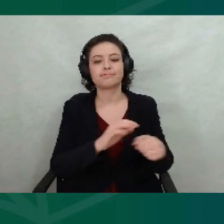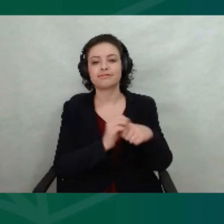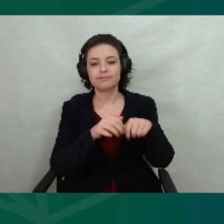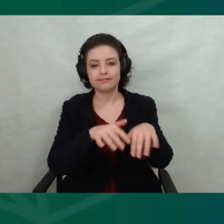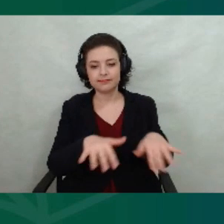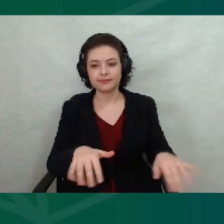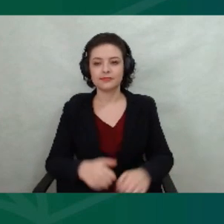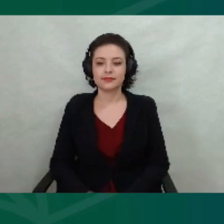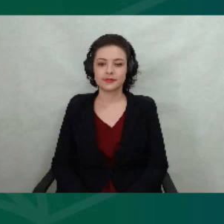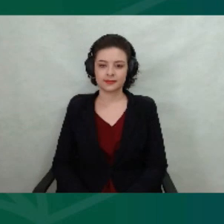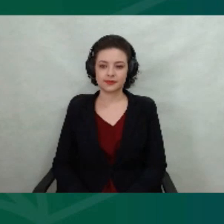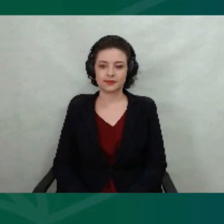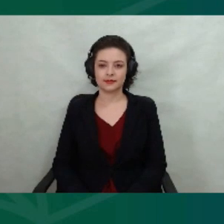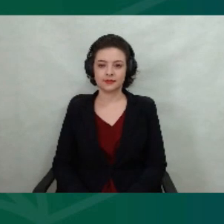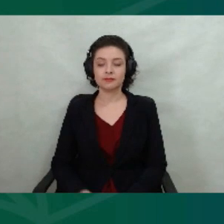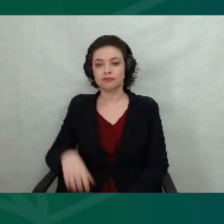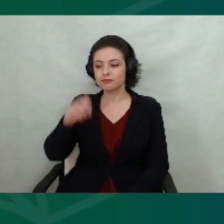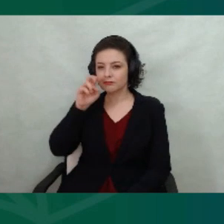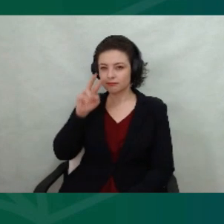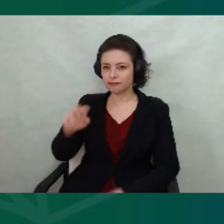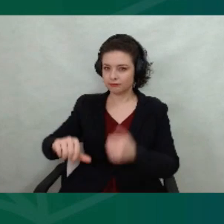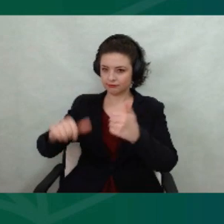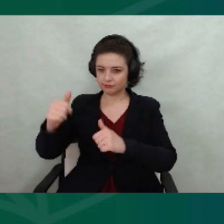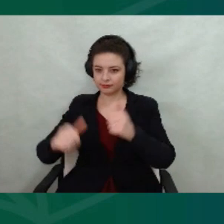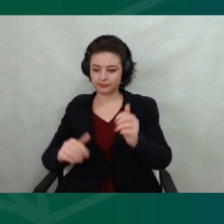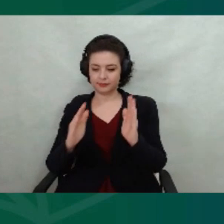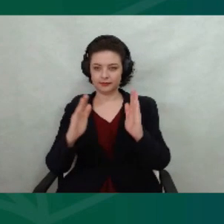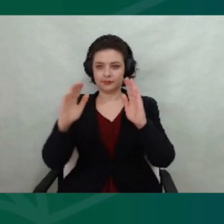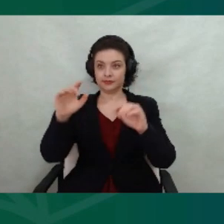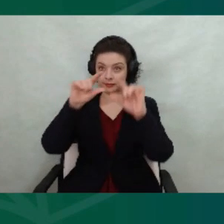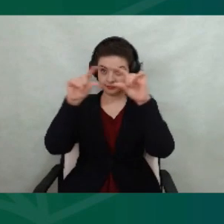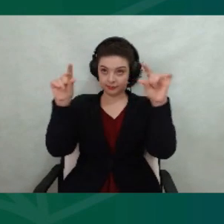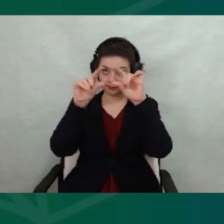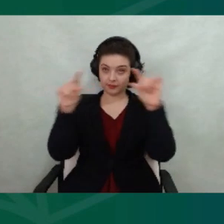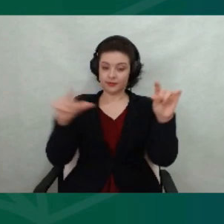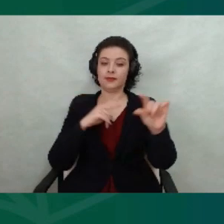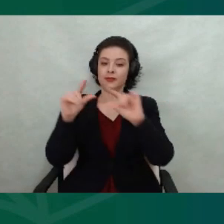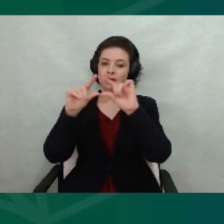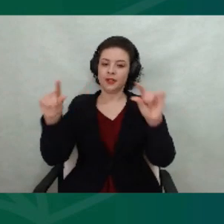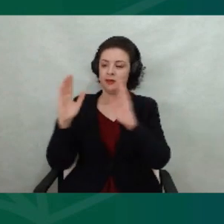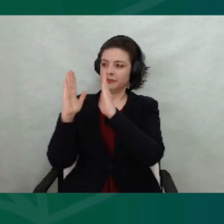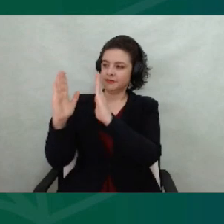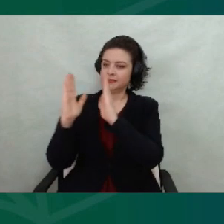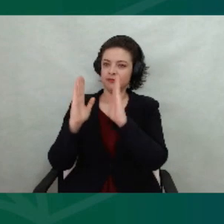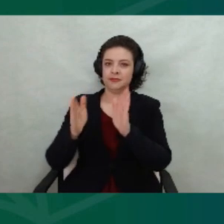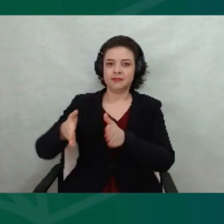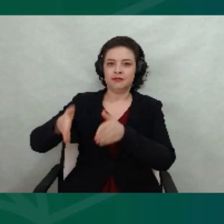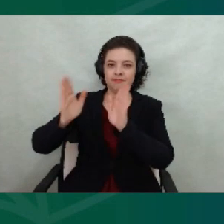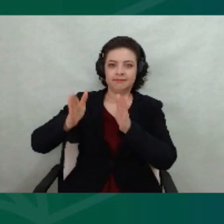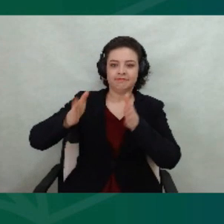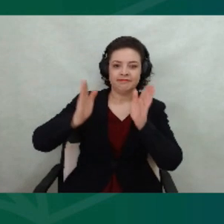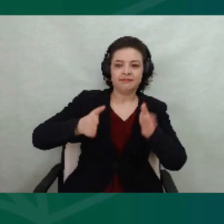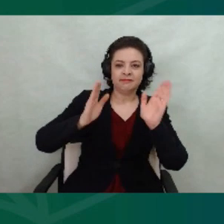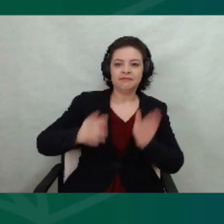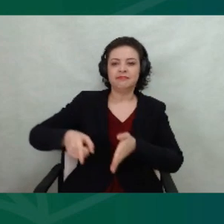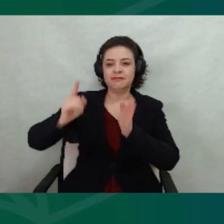Se a gente for ver aqui, na parte de cima, estão as fases tradicionais para o